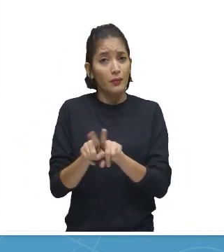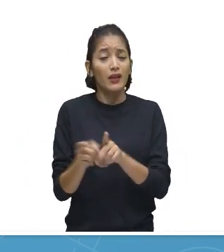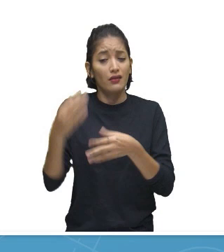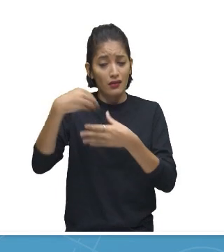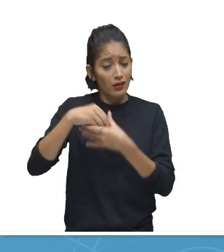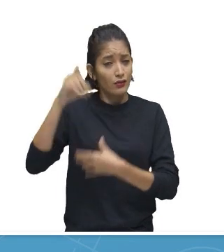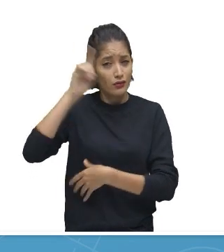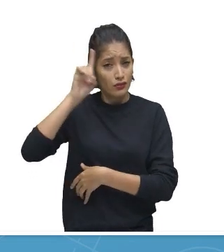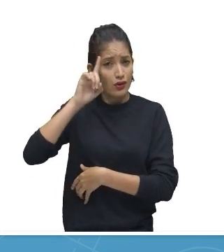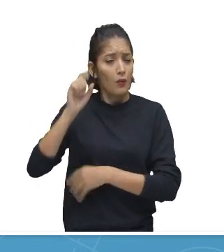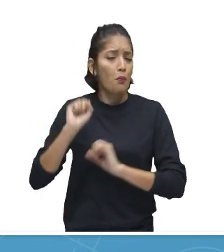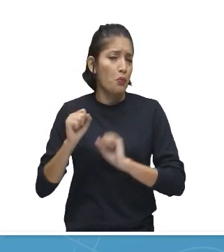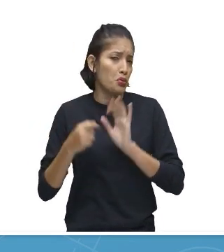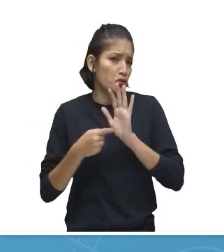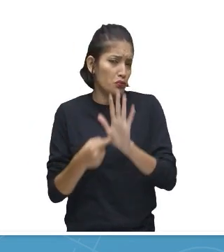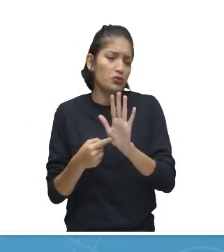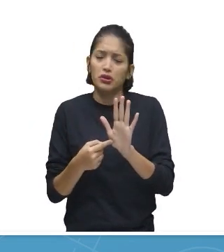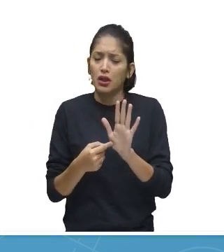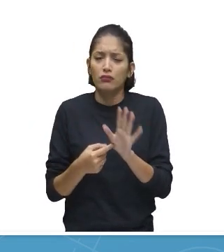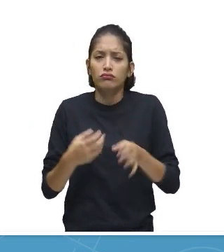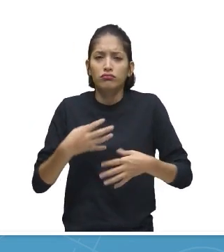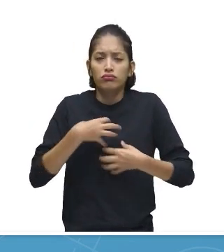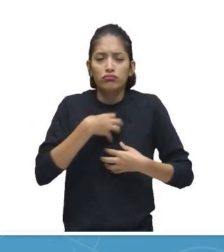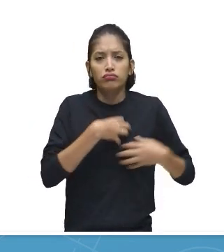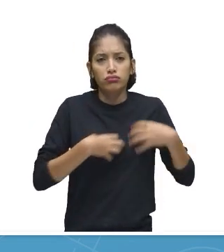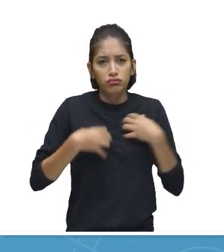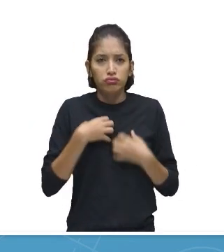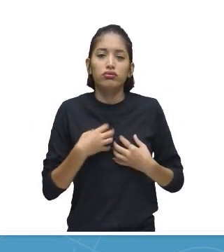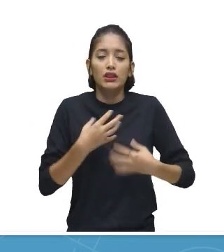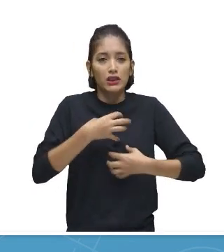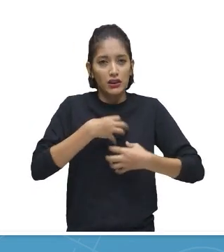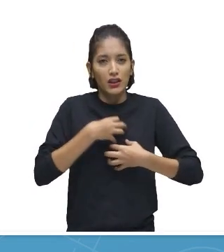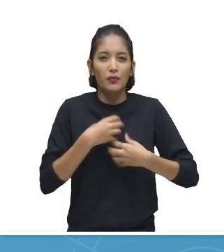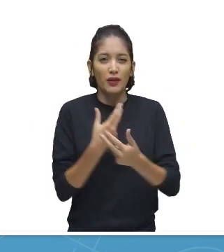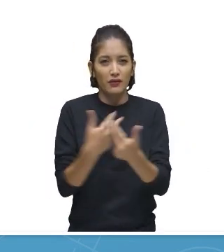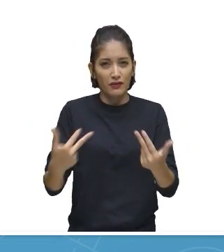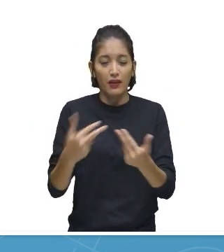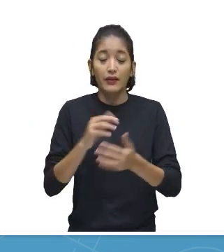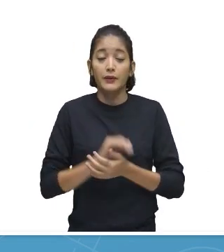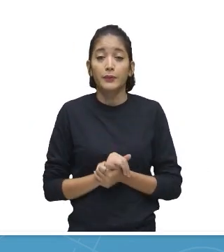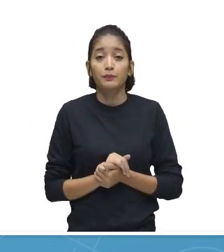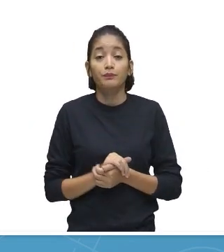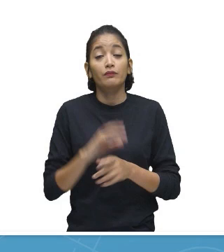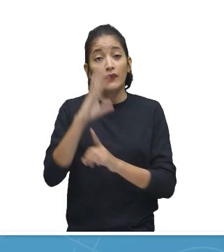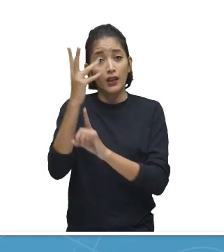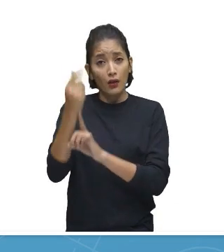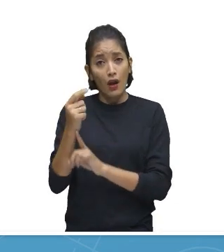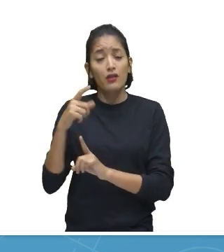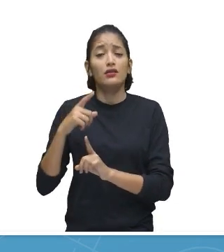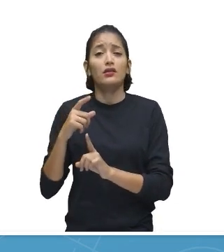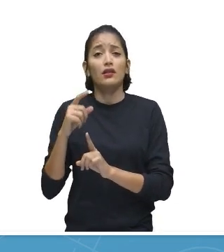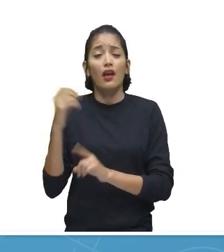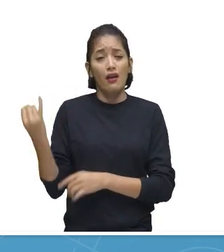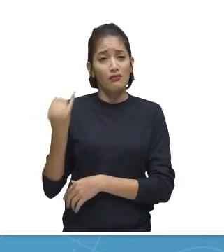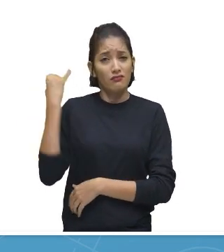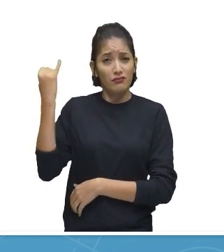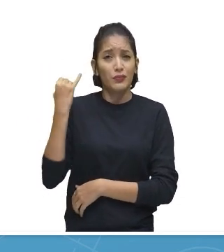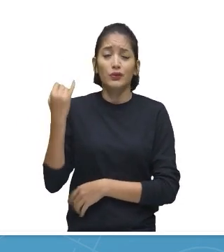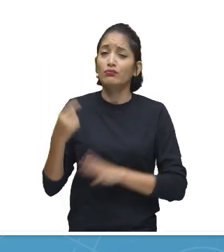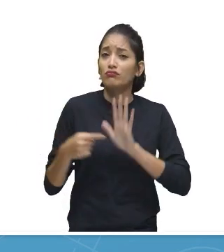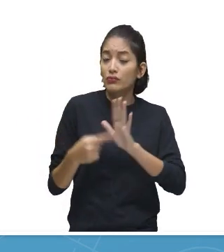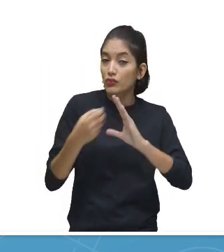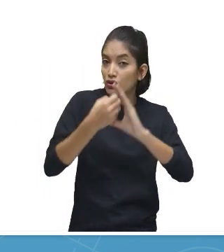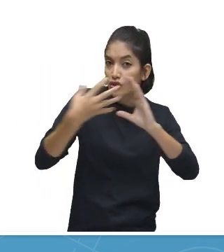podemos expressar nossos sentimentos, emoções e angústias através dela. A arte tem uma importante função social na medida que expõe